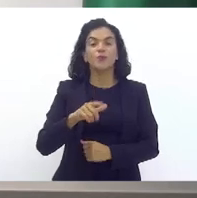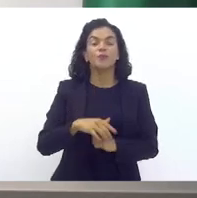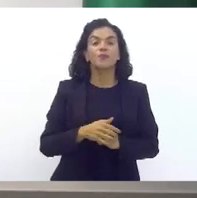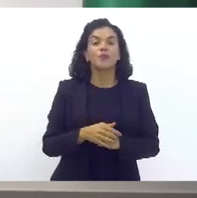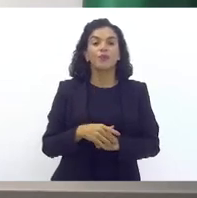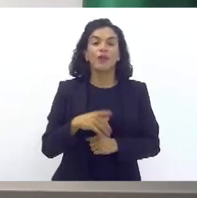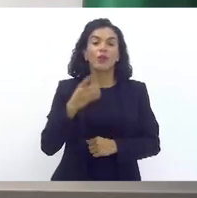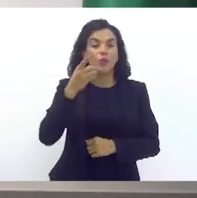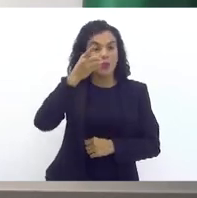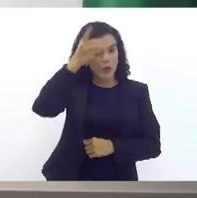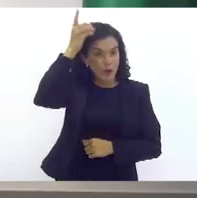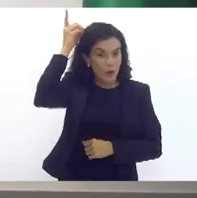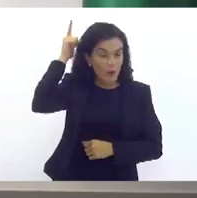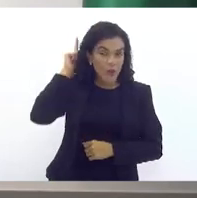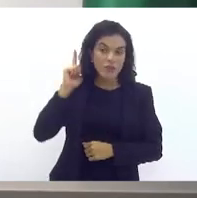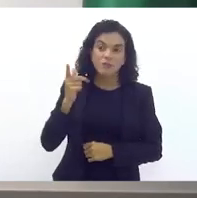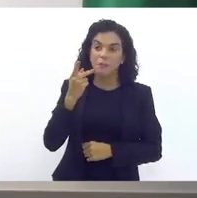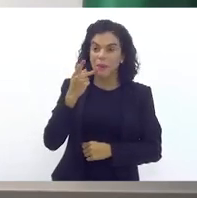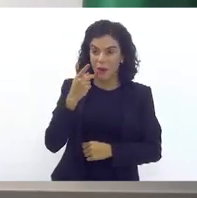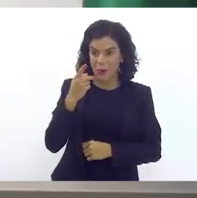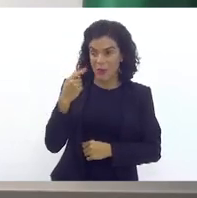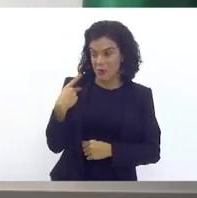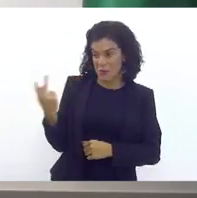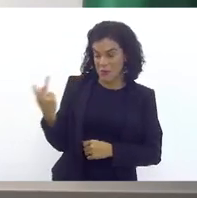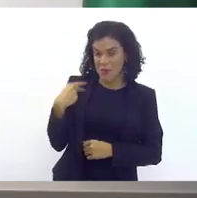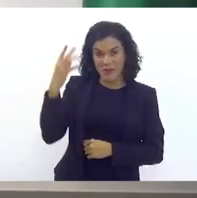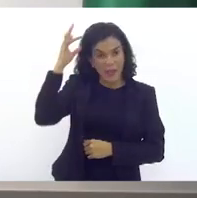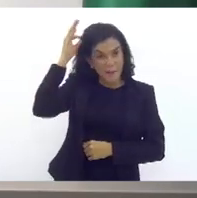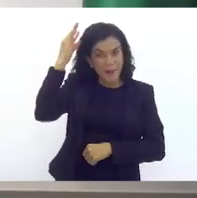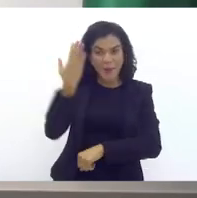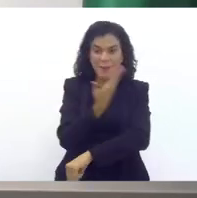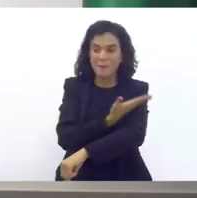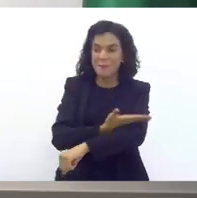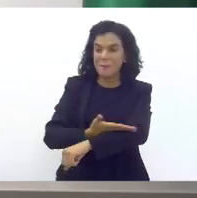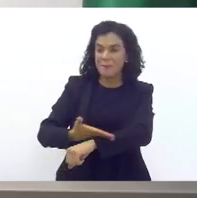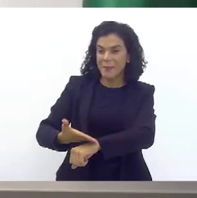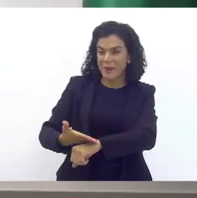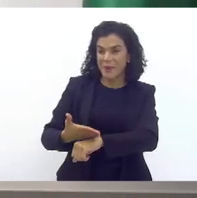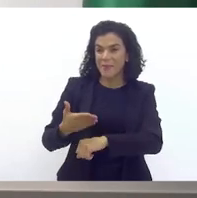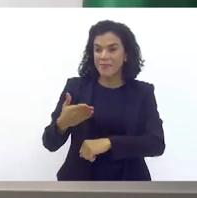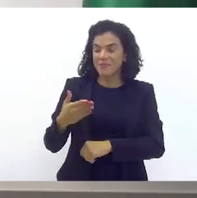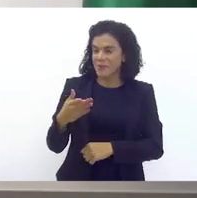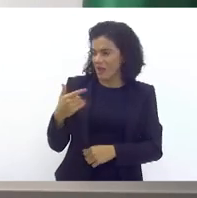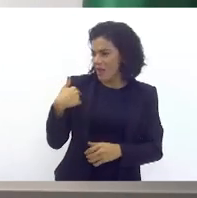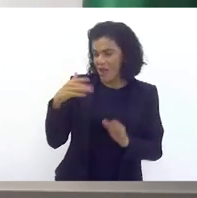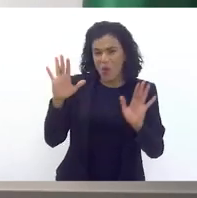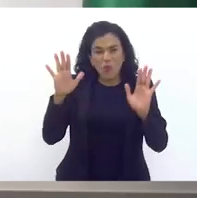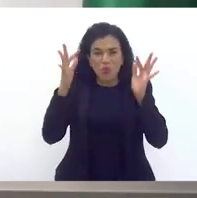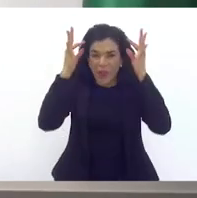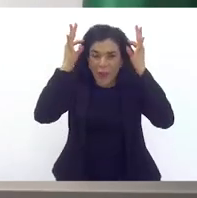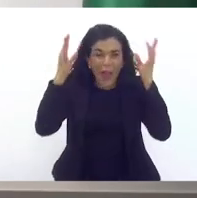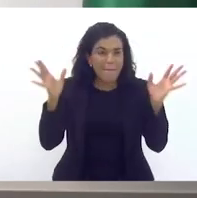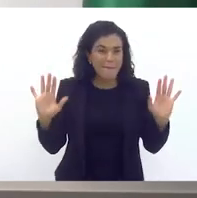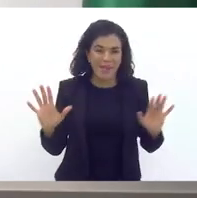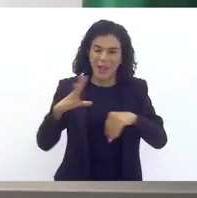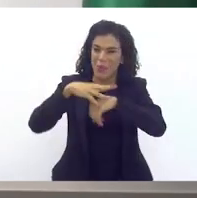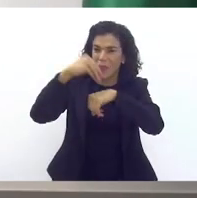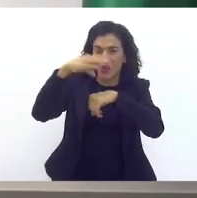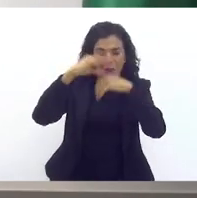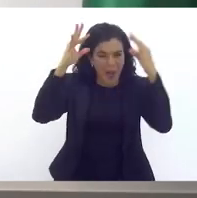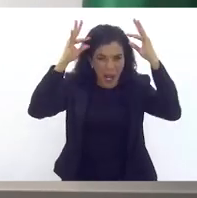disso, né? Mas eu e o senhor temos cabelos brancos. E quando eu... Não, senhor, eu não tenho nem cabelo.